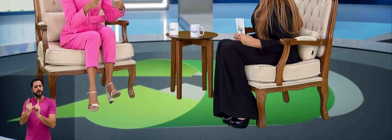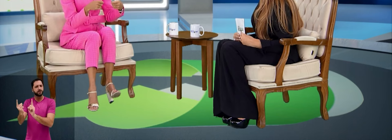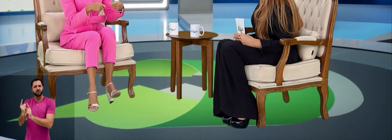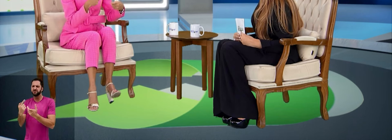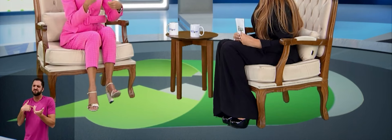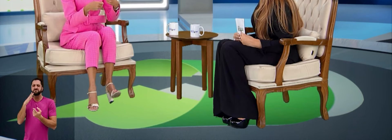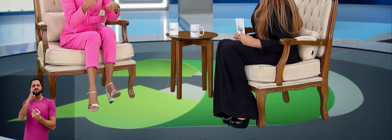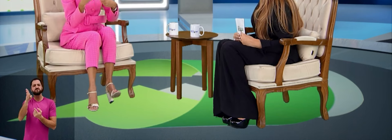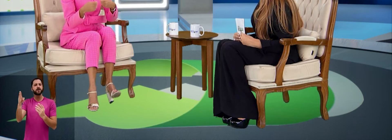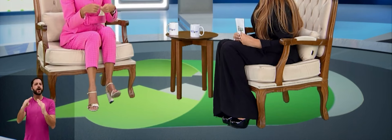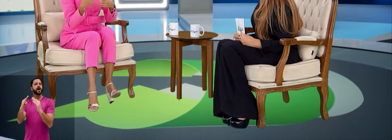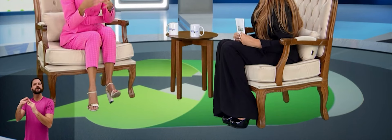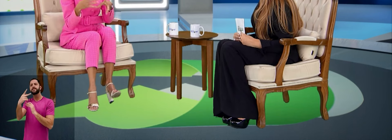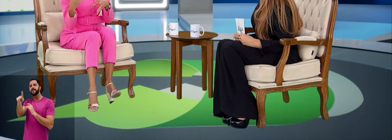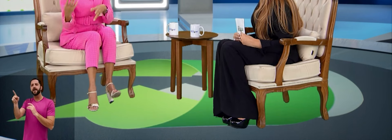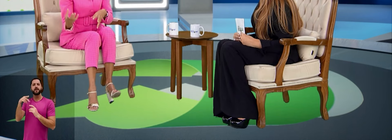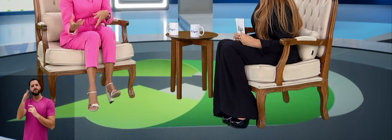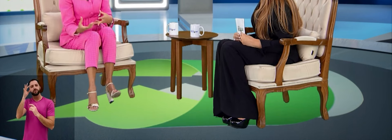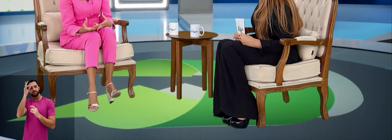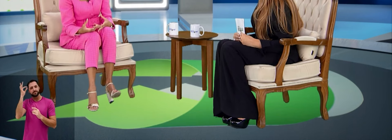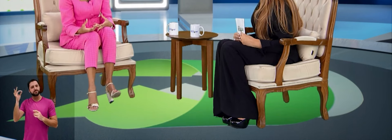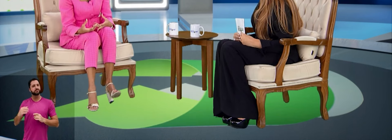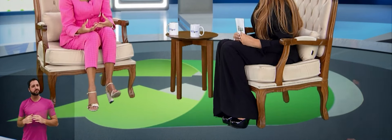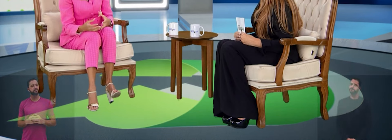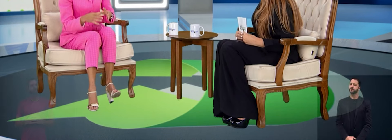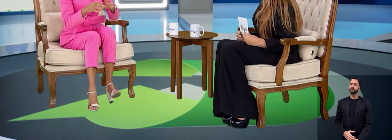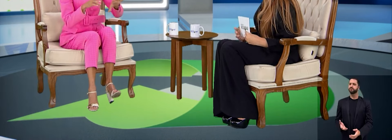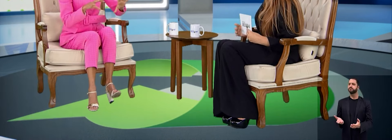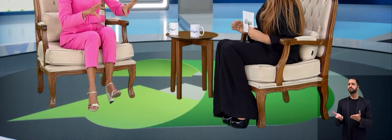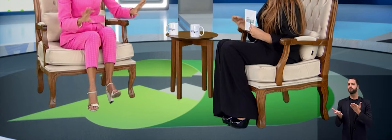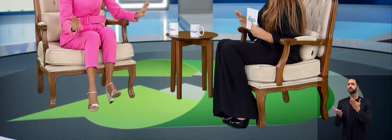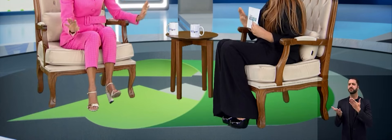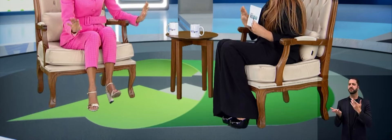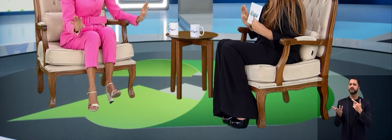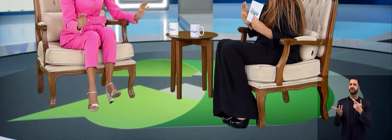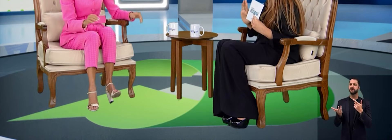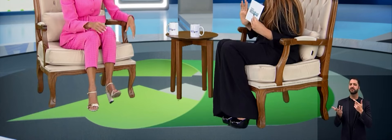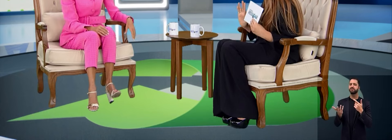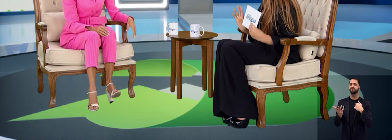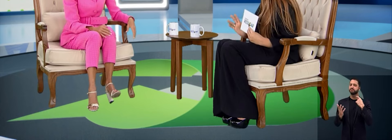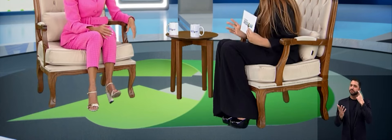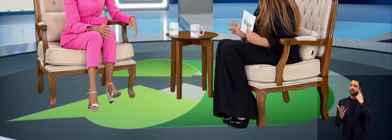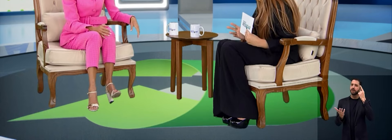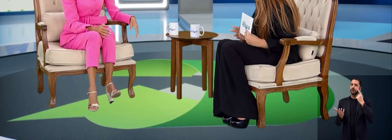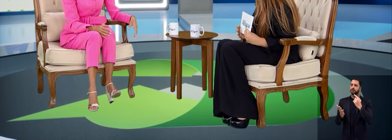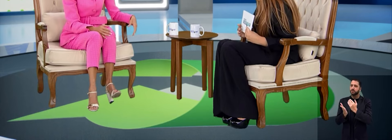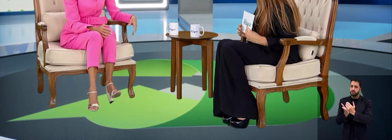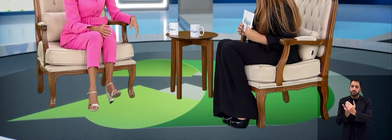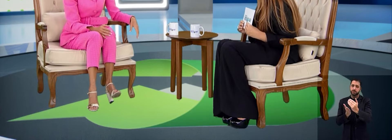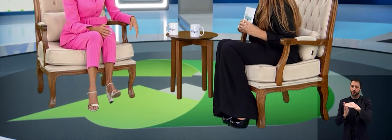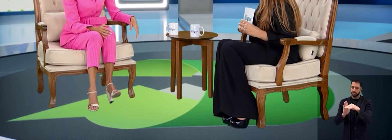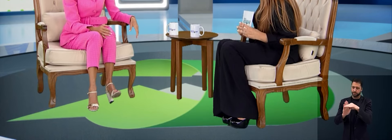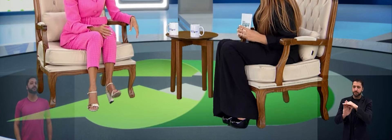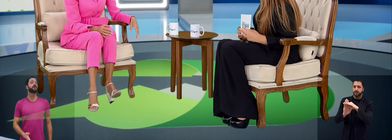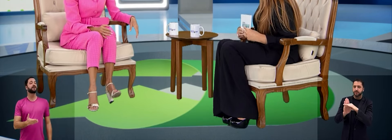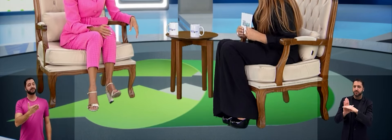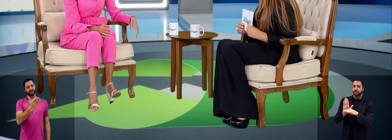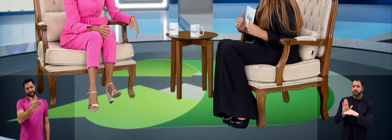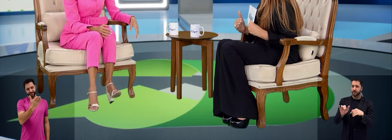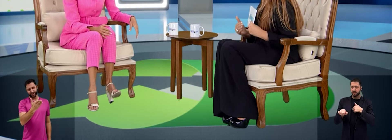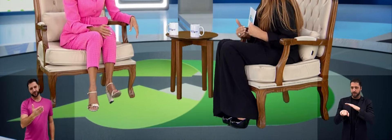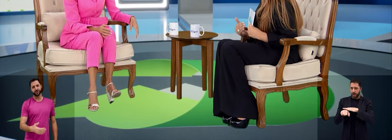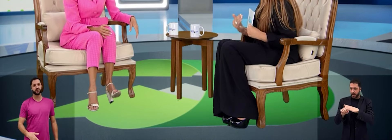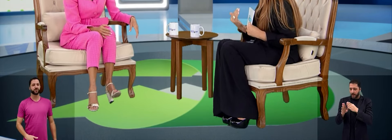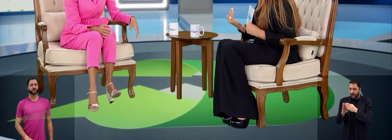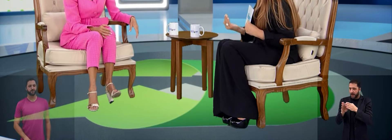fiz um plano, comecei a atender sobrancelha na casa das clientes. Aí você falou, vou fazer um planejamento